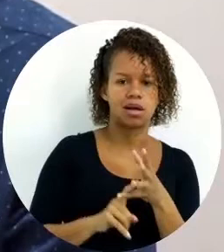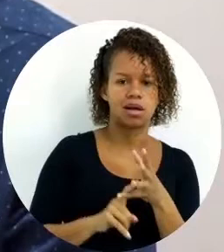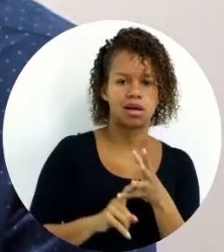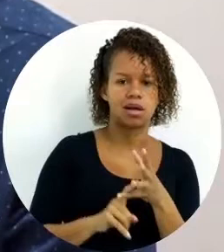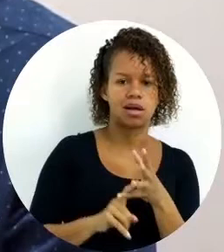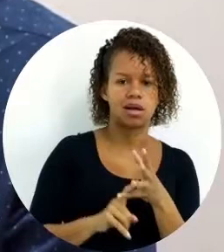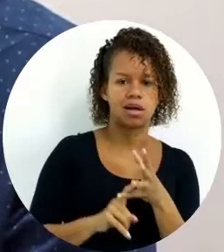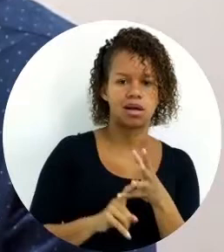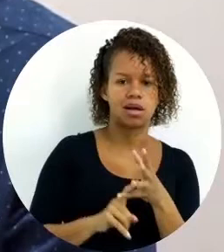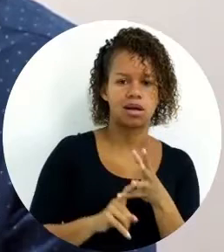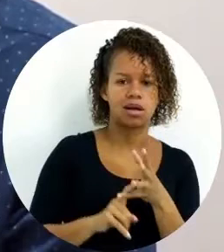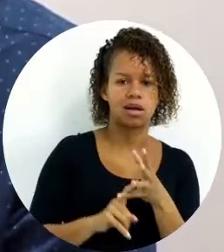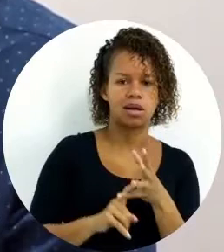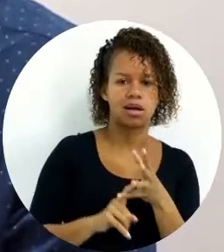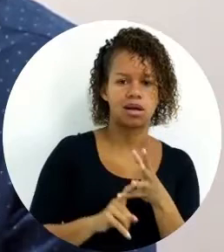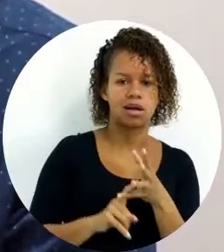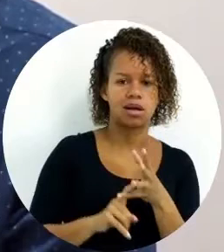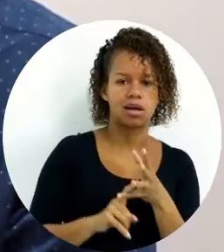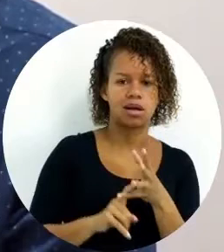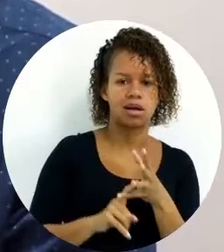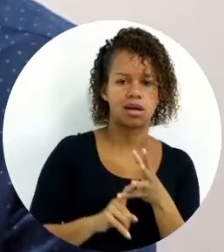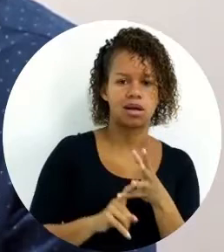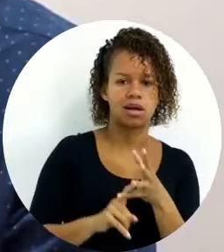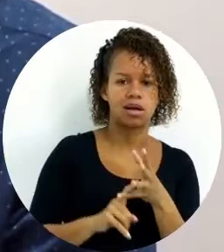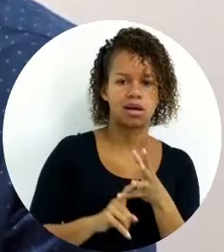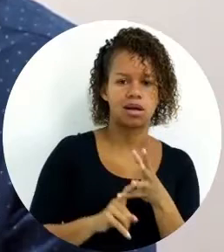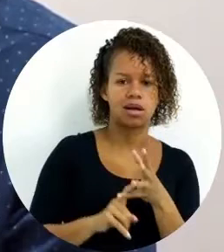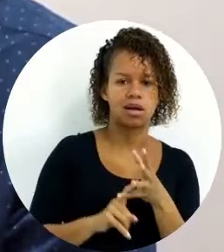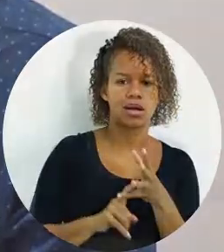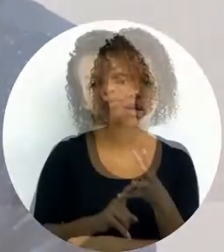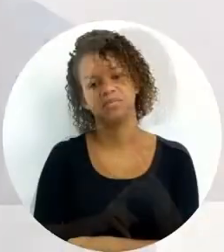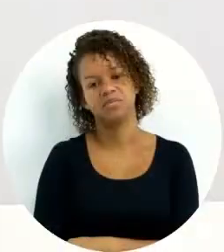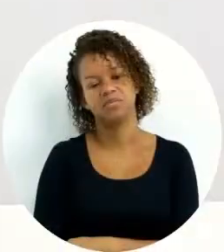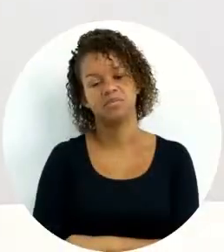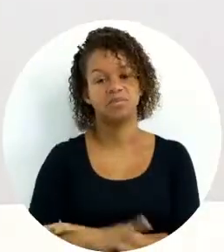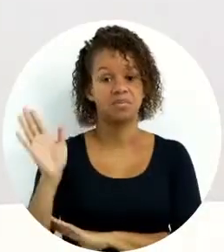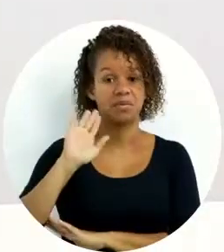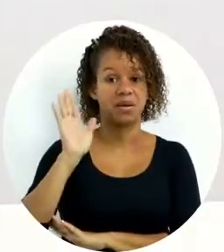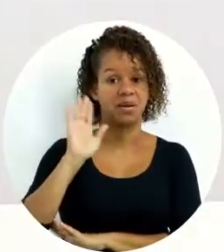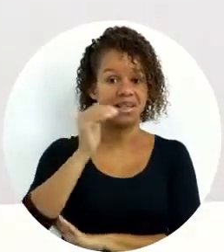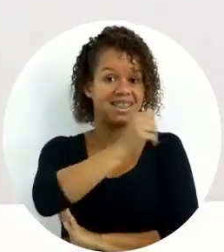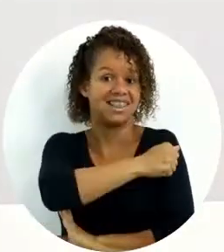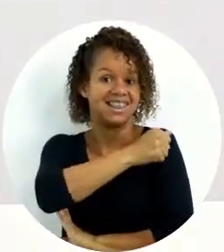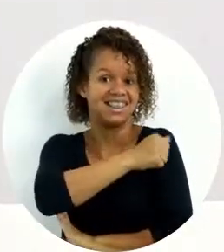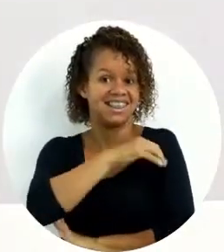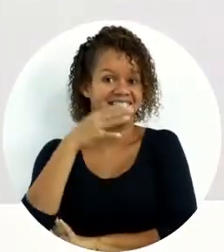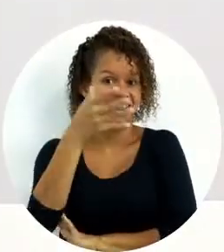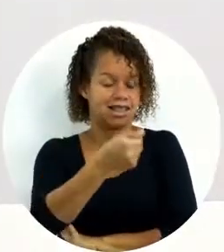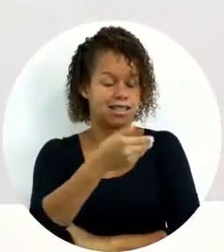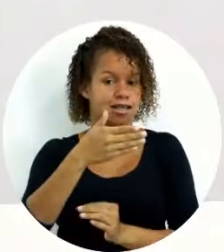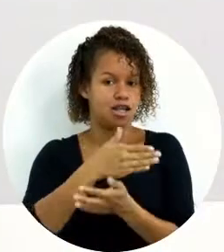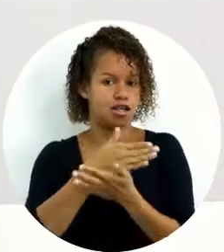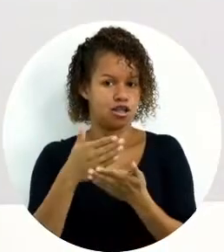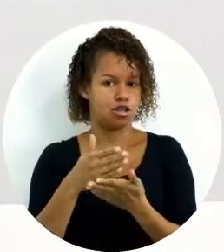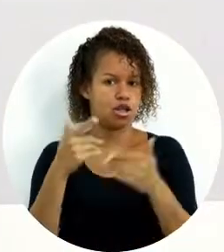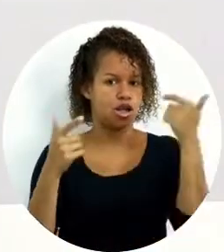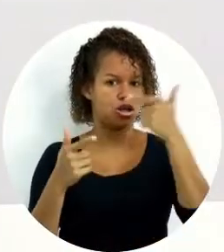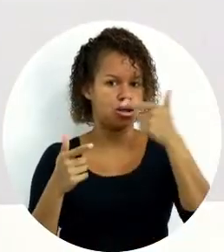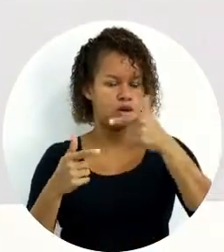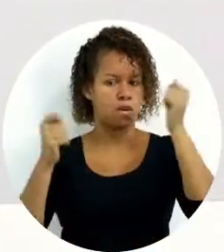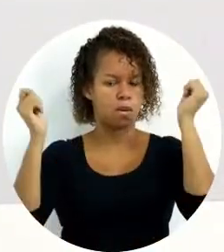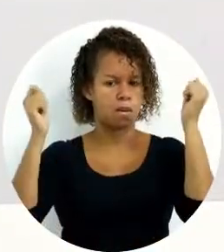longa, com bolas pequenas. Visto da cintura para cima. Caros cursistas, vamos dar início à nossa